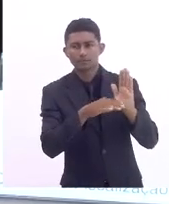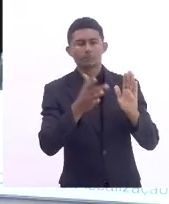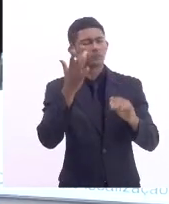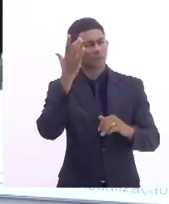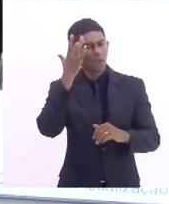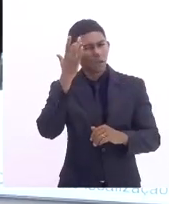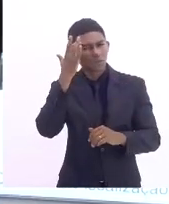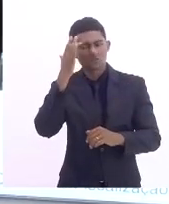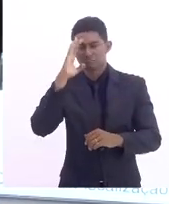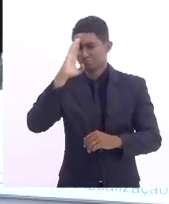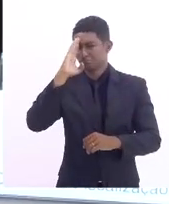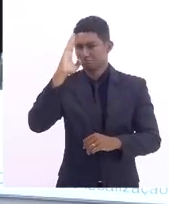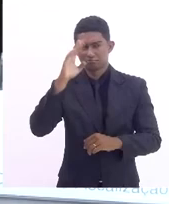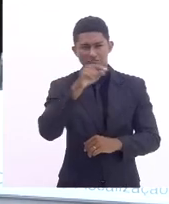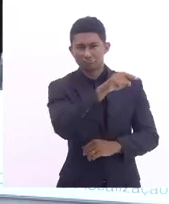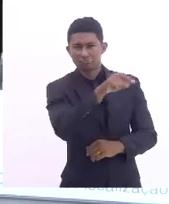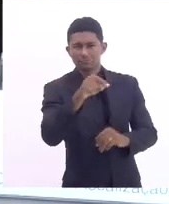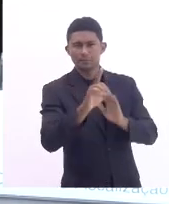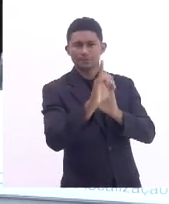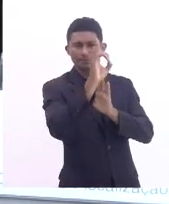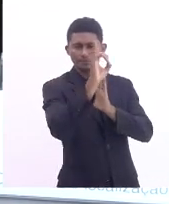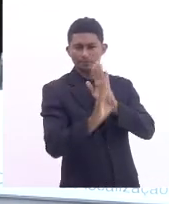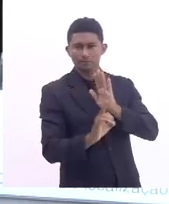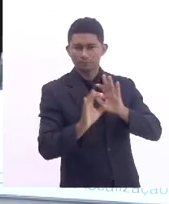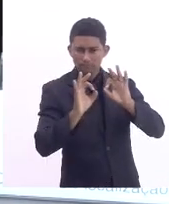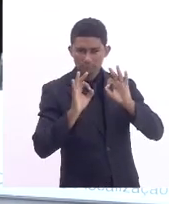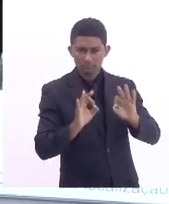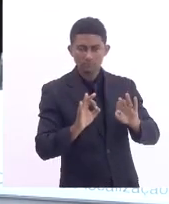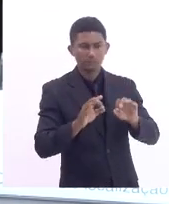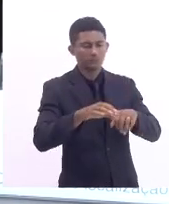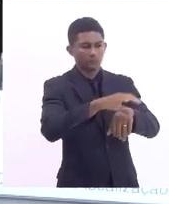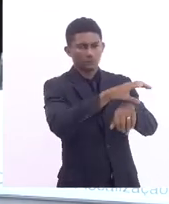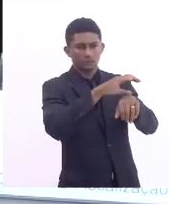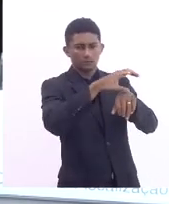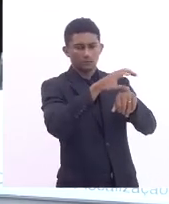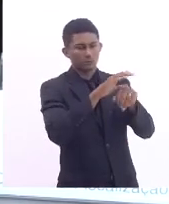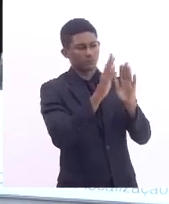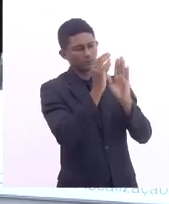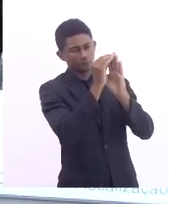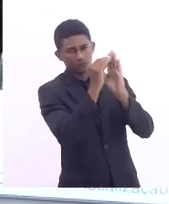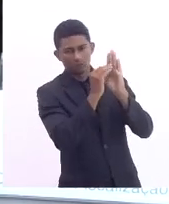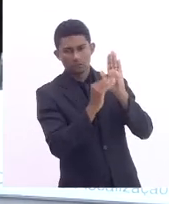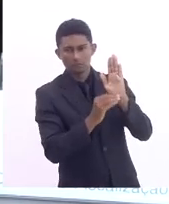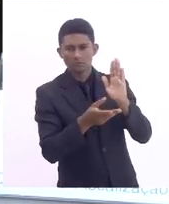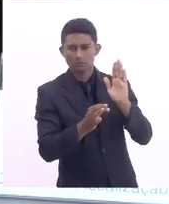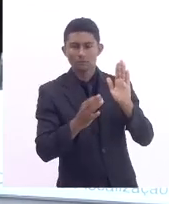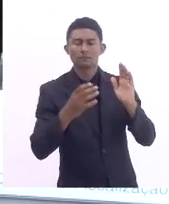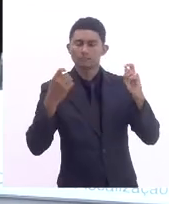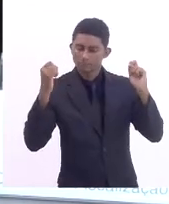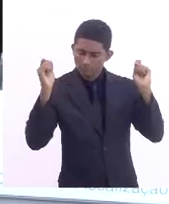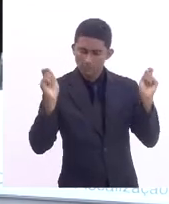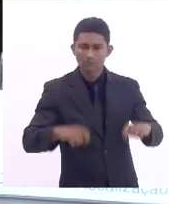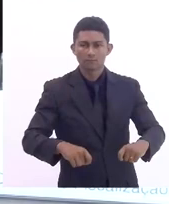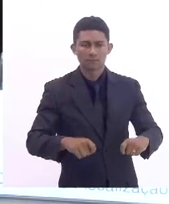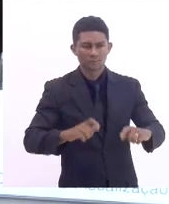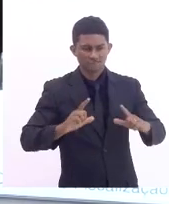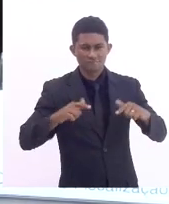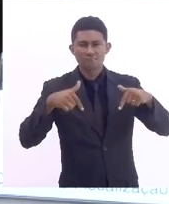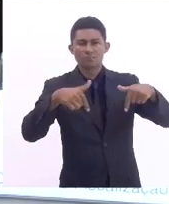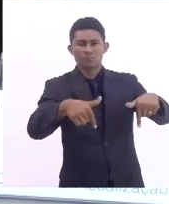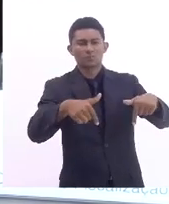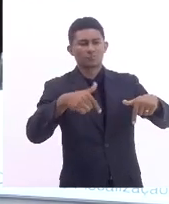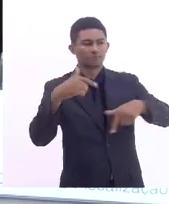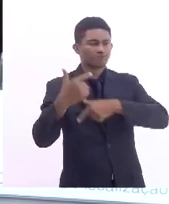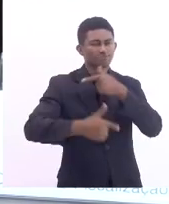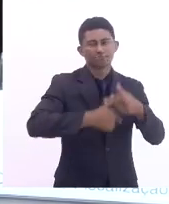dos mais elementares direitos fundamentais está na Constituição ser de fato exercido eu